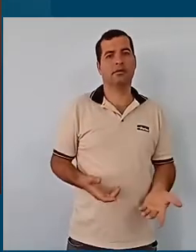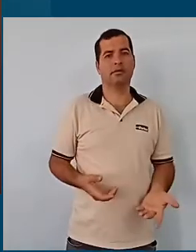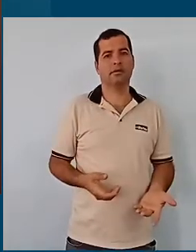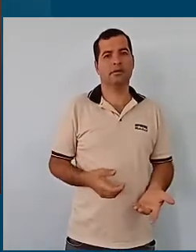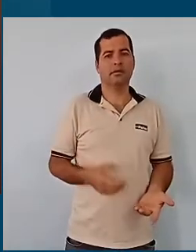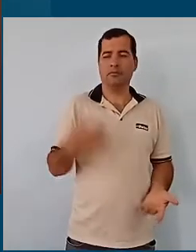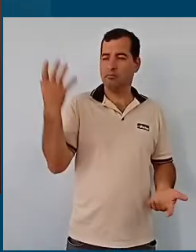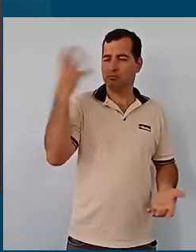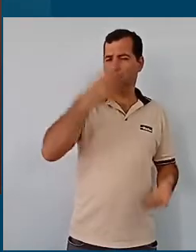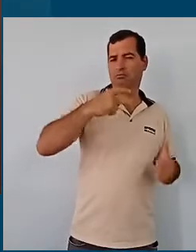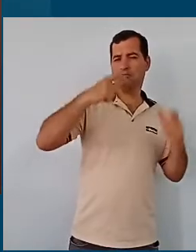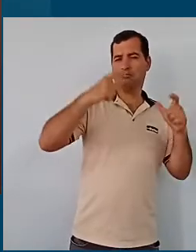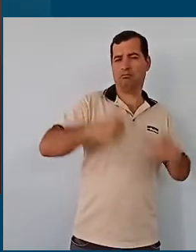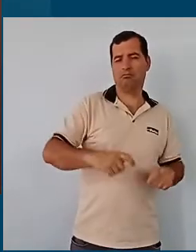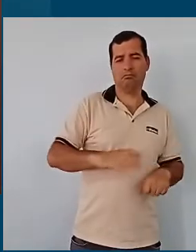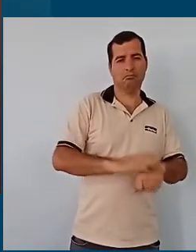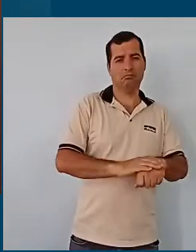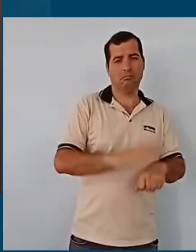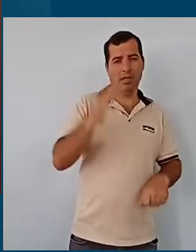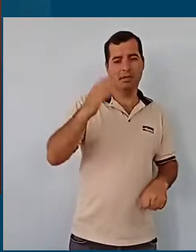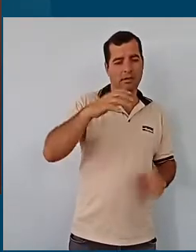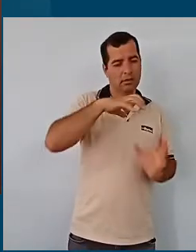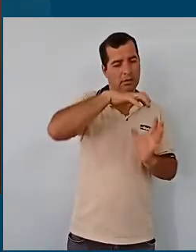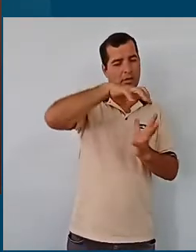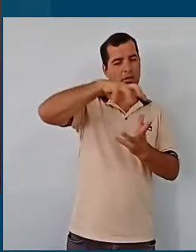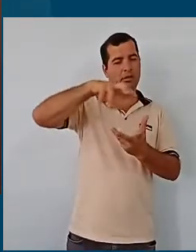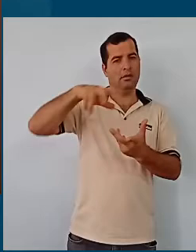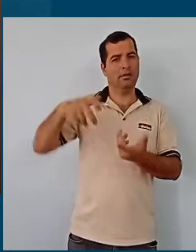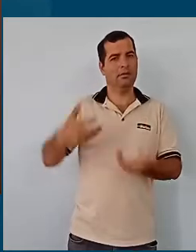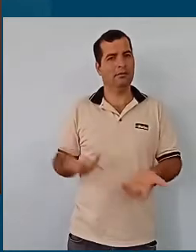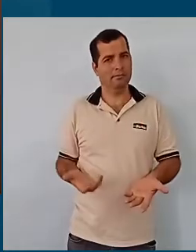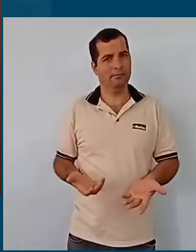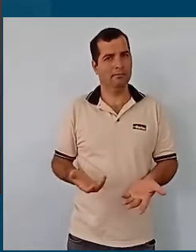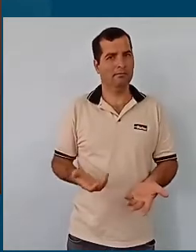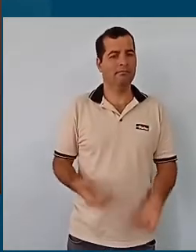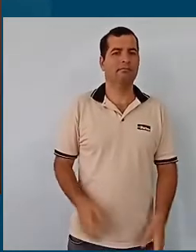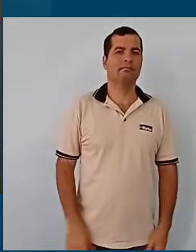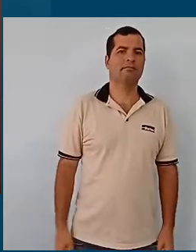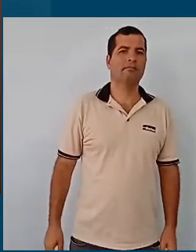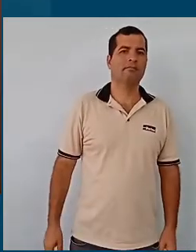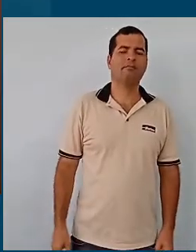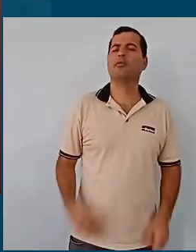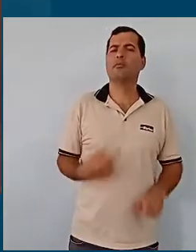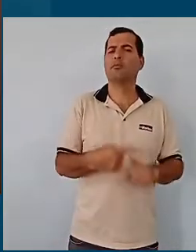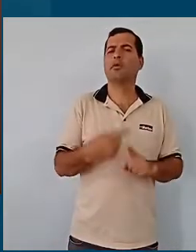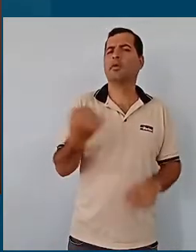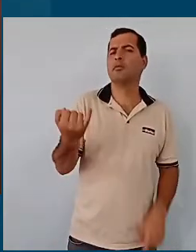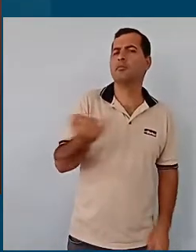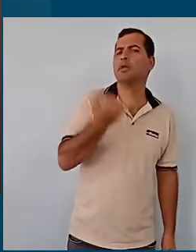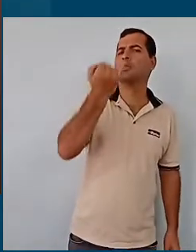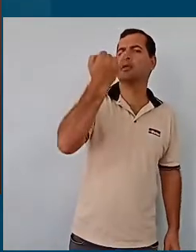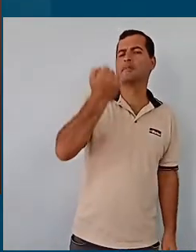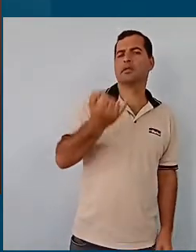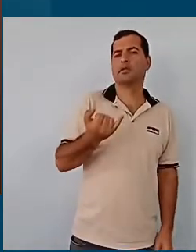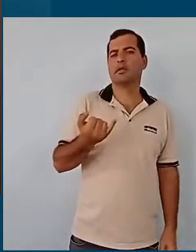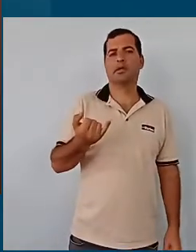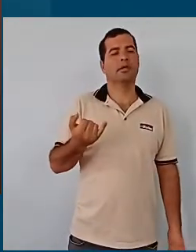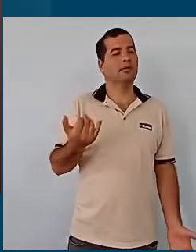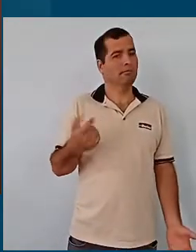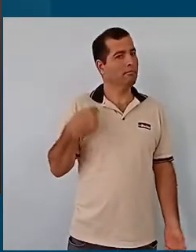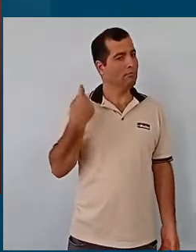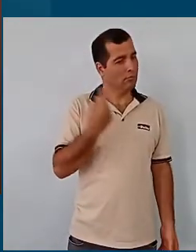mais bonita da Terra, como dizia o Darcy Ribeiro, né? Então, por que essa articulação é importante? Porque nós